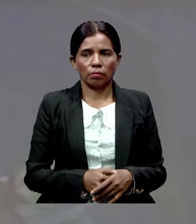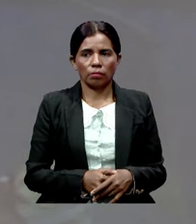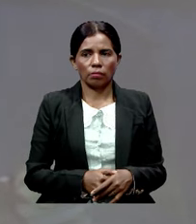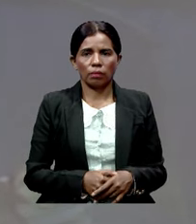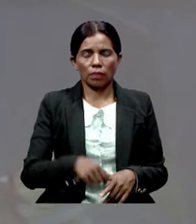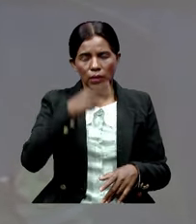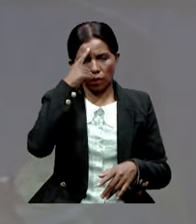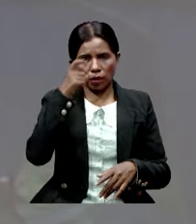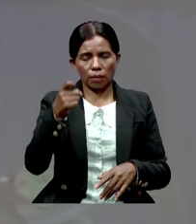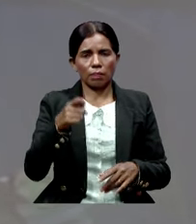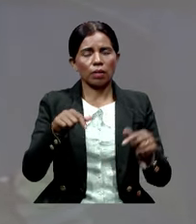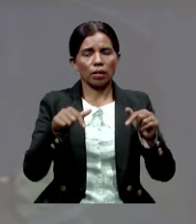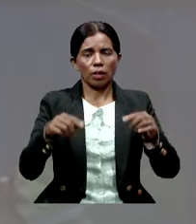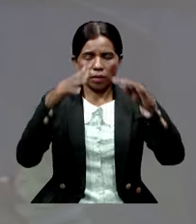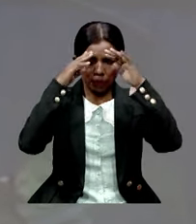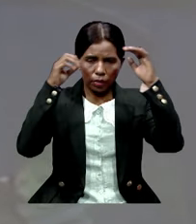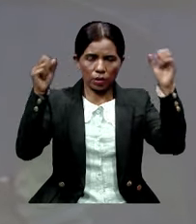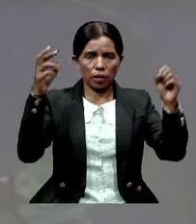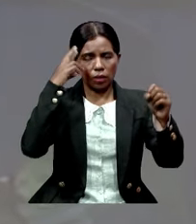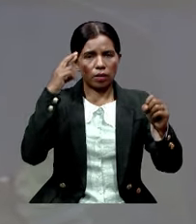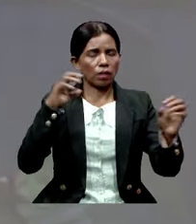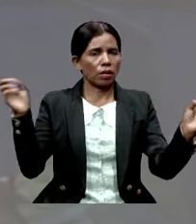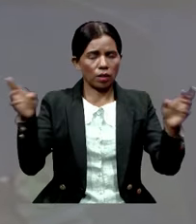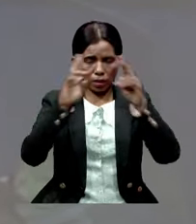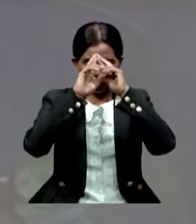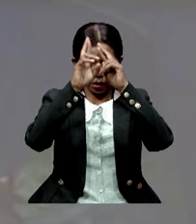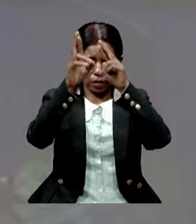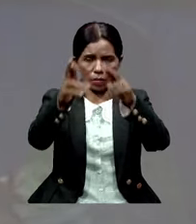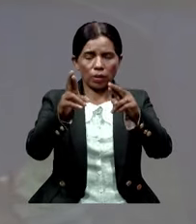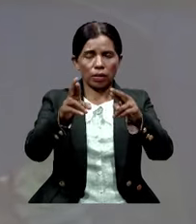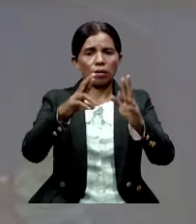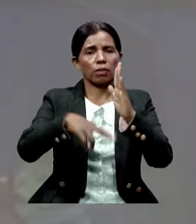Também nem o Presidente da República lá obedece regras constitucionais.